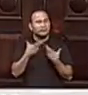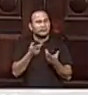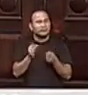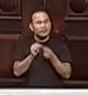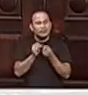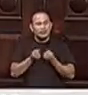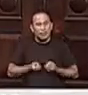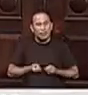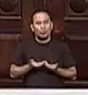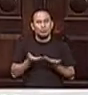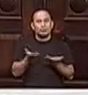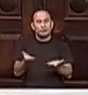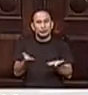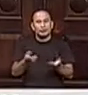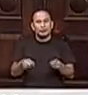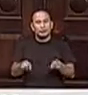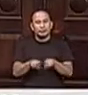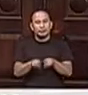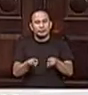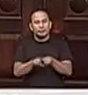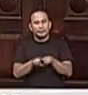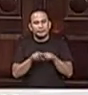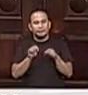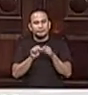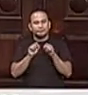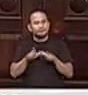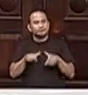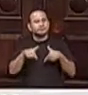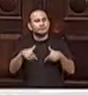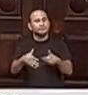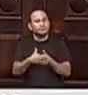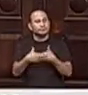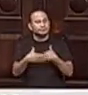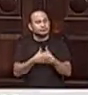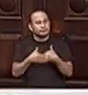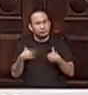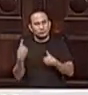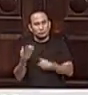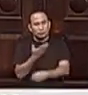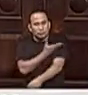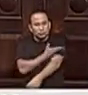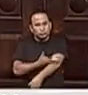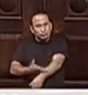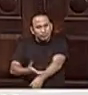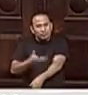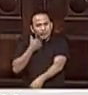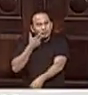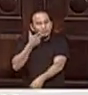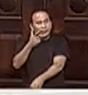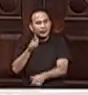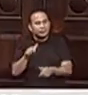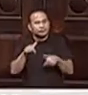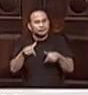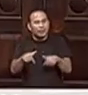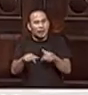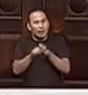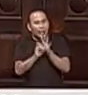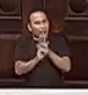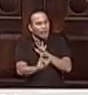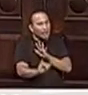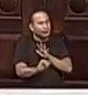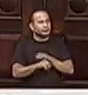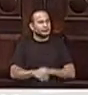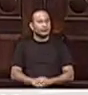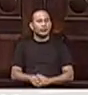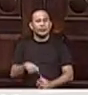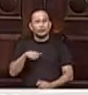doação e ainda colocando em situação de fragilidade o que nós acostumamos chamar os agentes da lei, diante de quem,